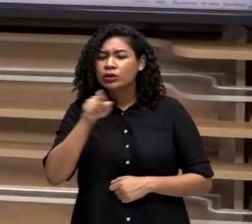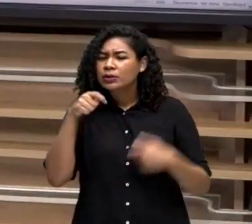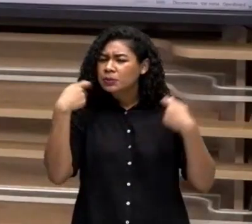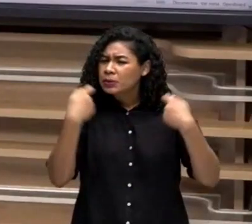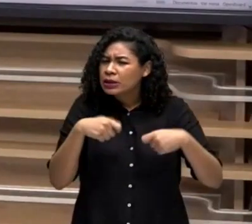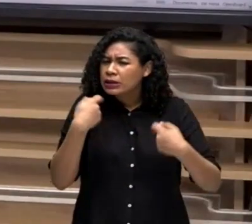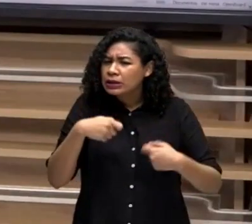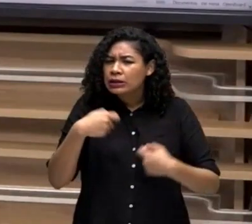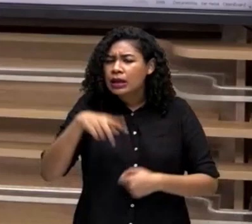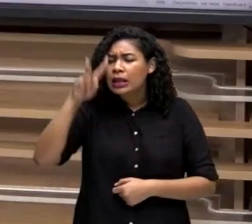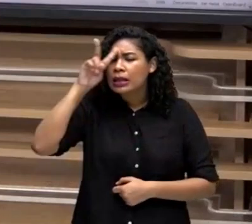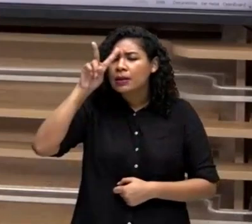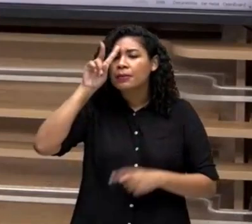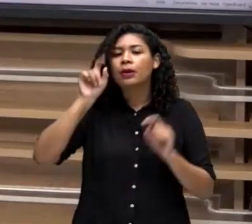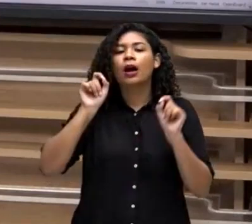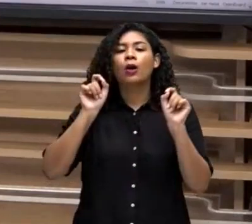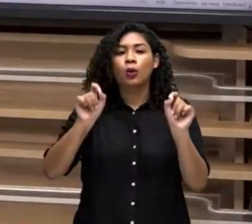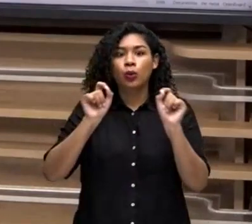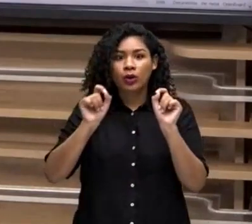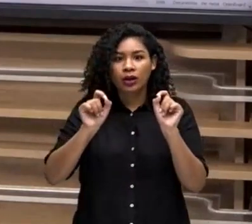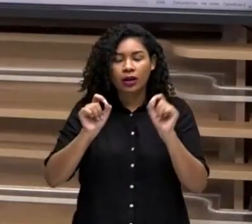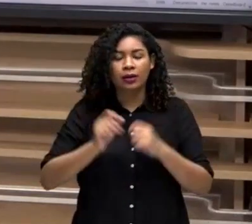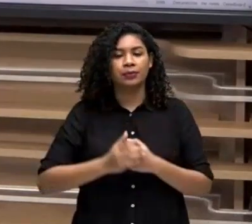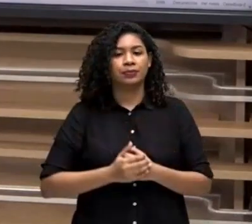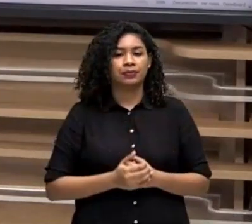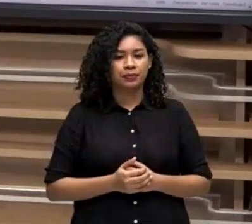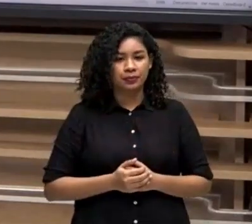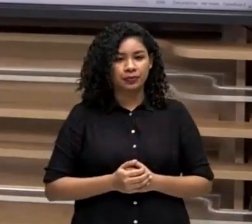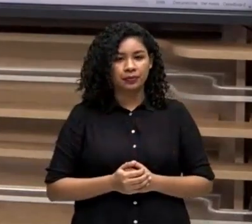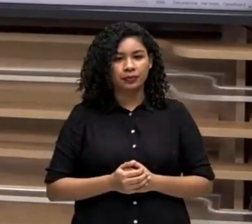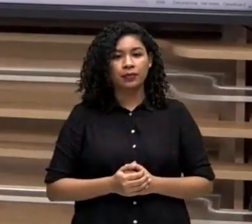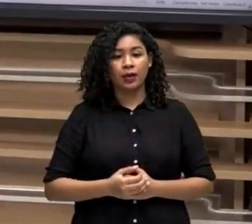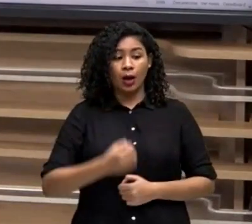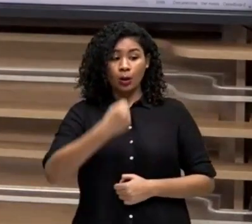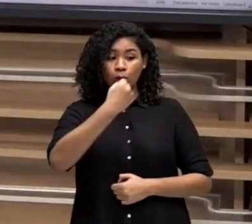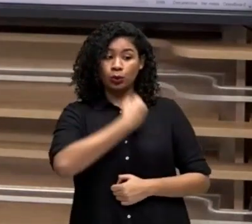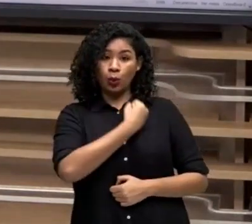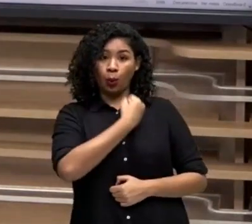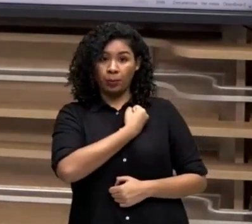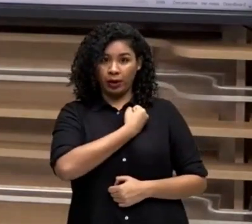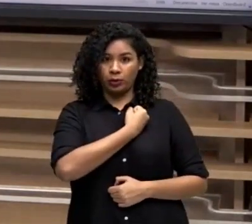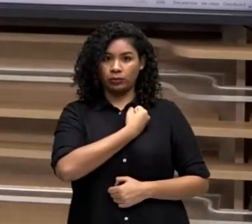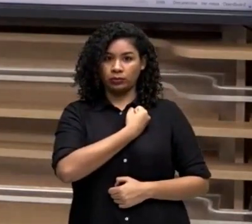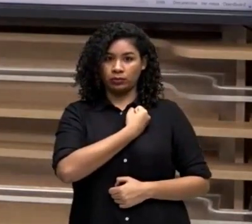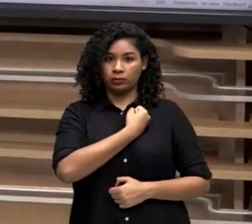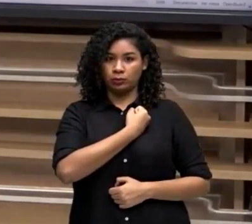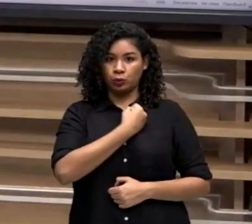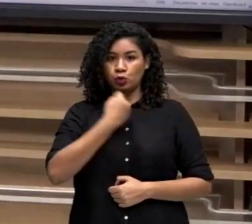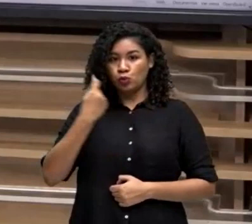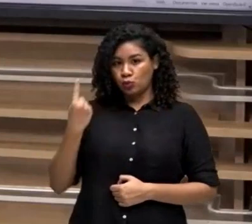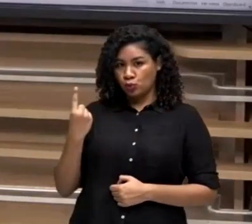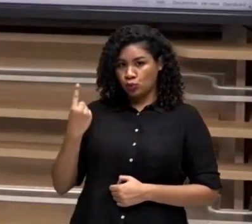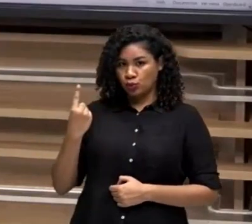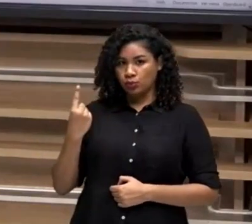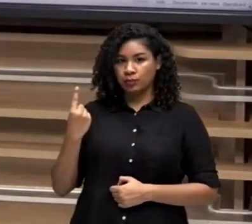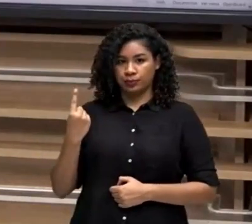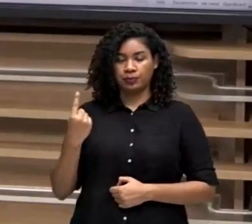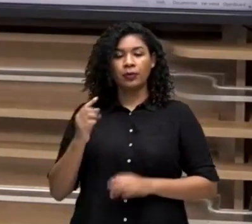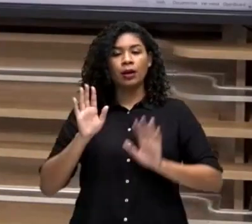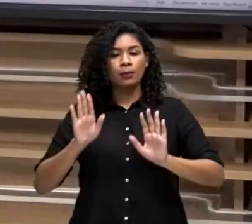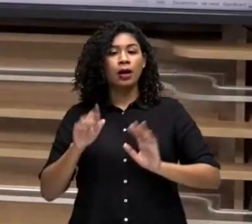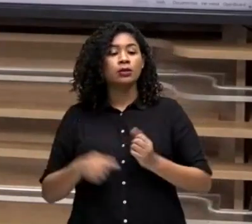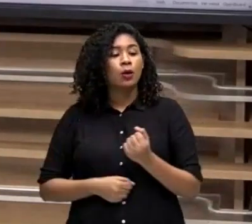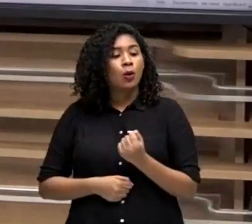gente lembrar o seguinte: uma coisa é você ter um número, outra coisa são os algarismos.